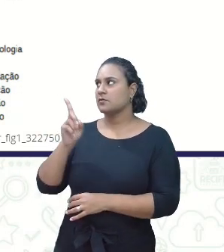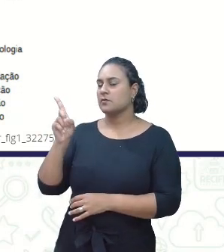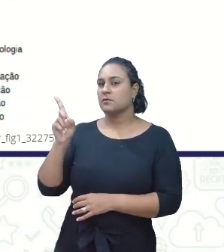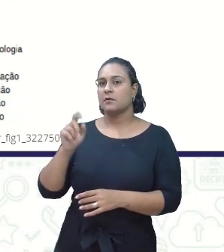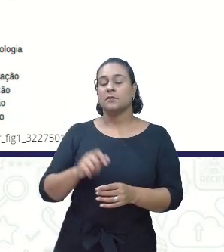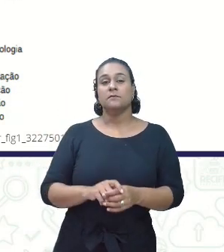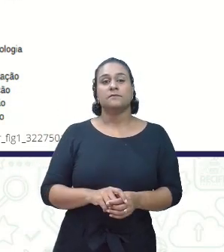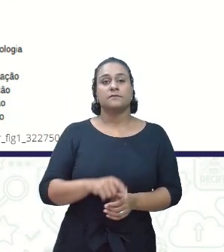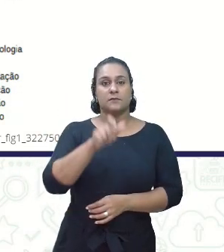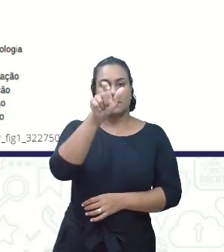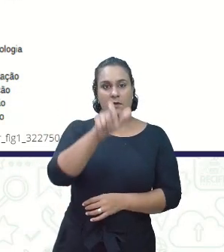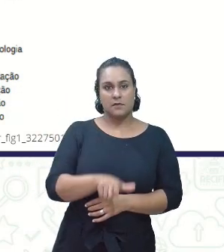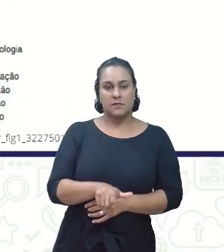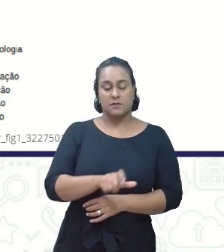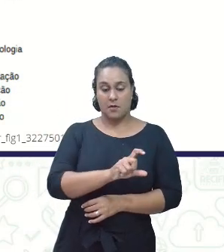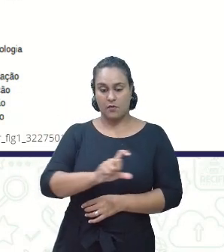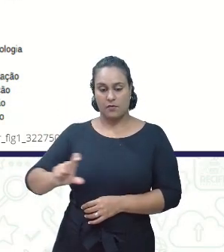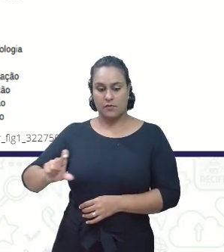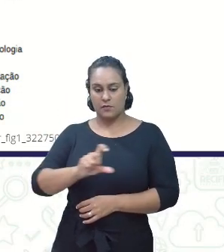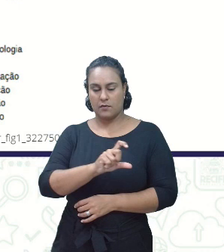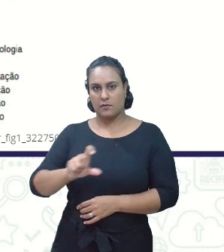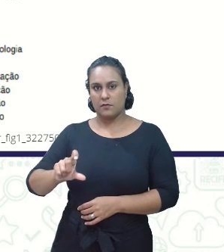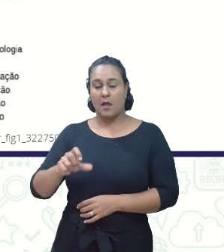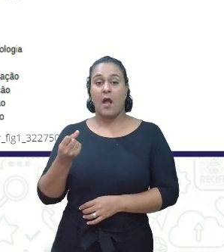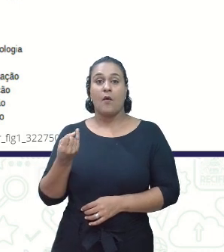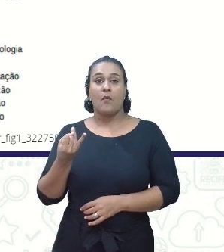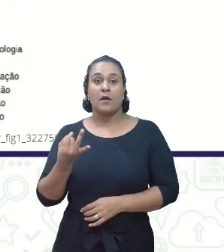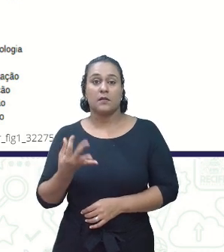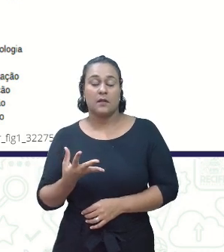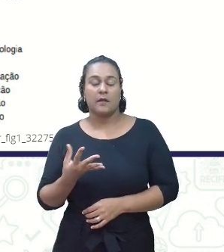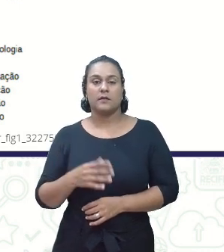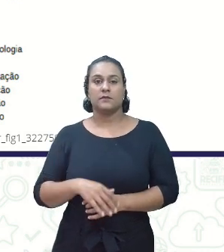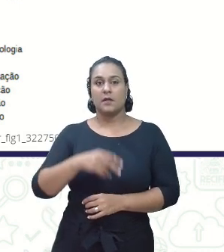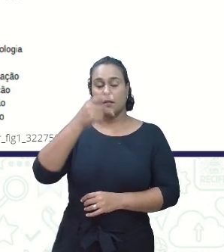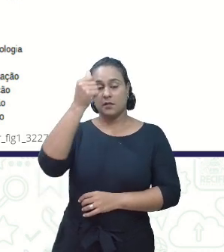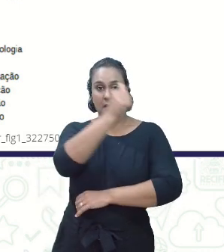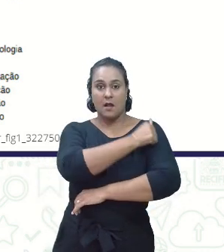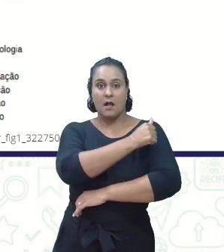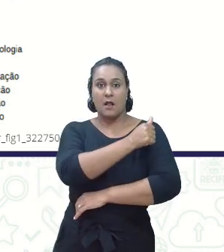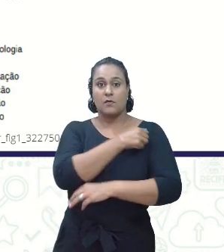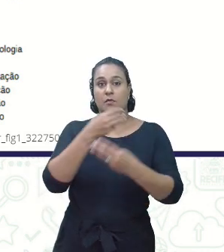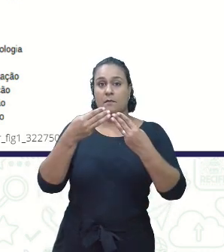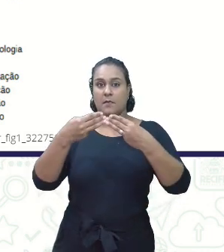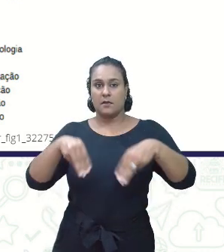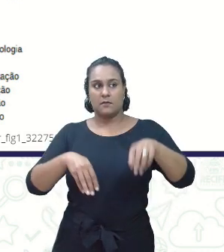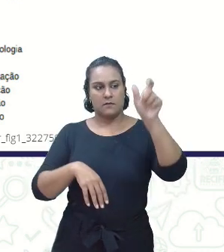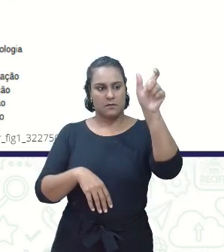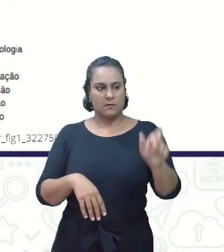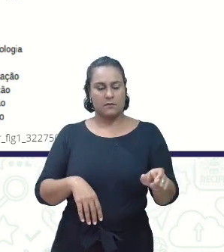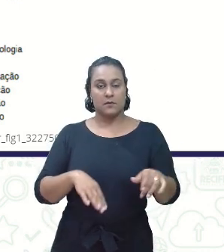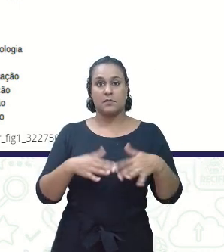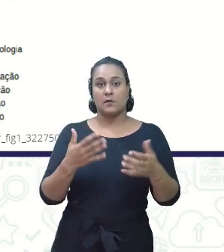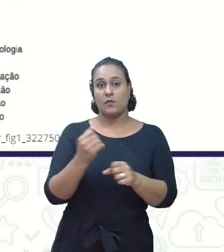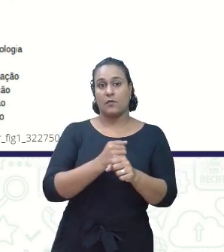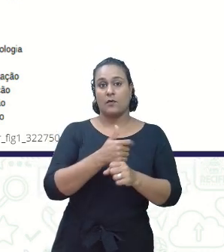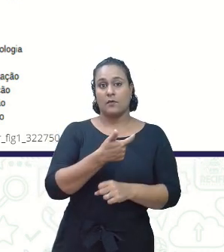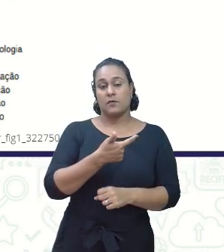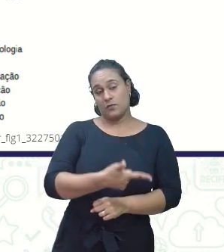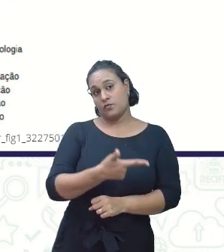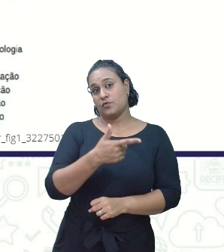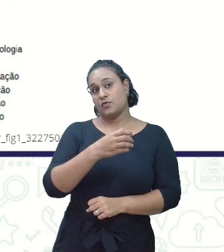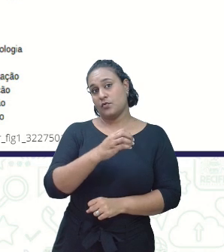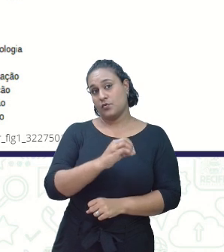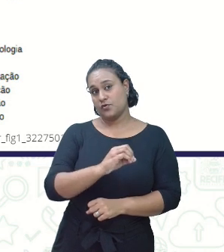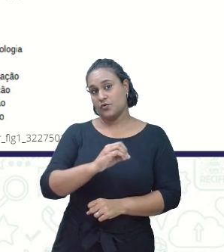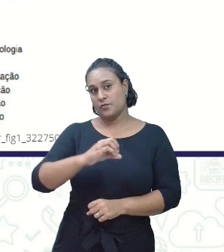o número de alunos matriculados na vertical, e ele quer dizer assim, ó, por exemplo, em 2009.1, no